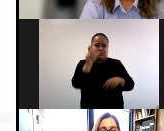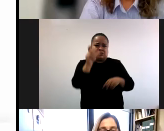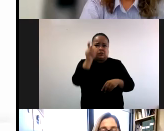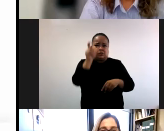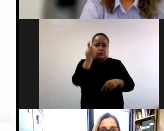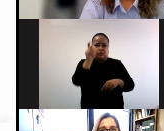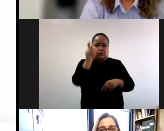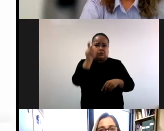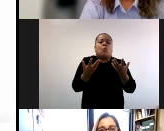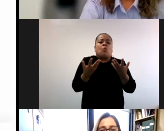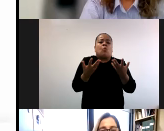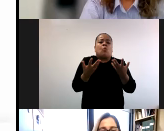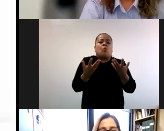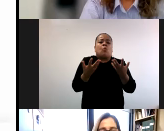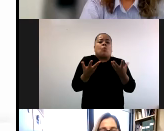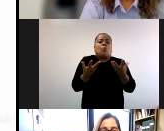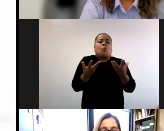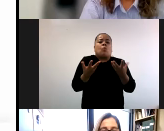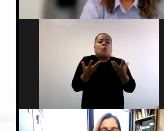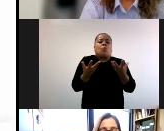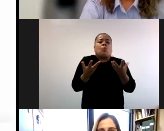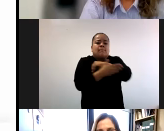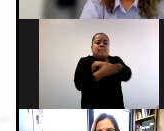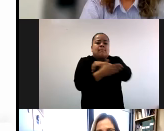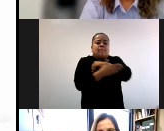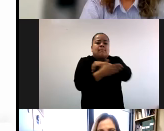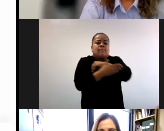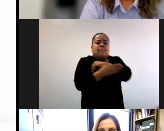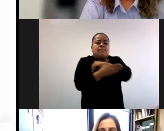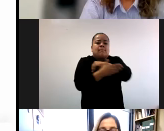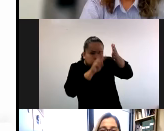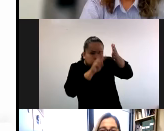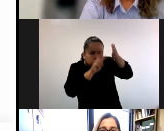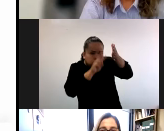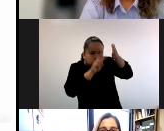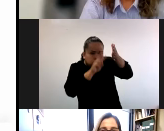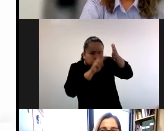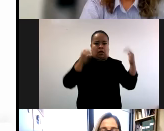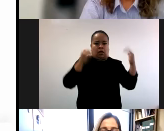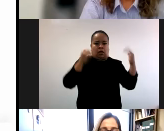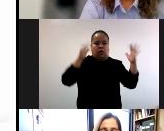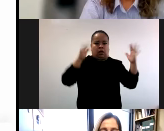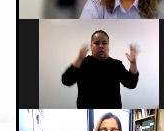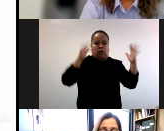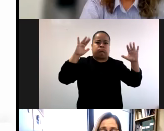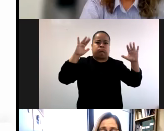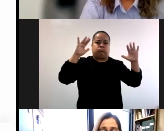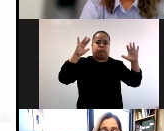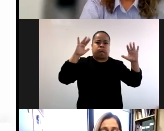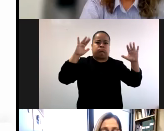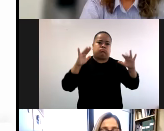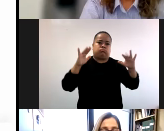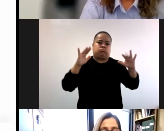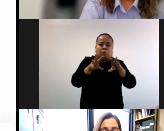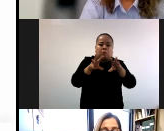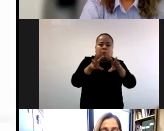acumulam maior número e quais são os países com uma taxa de notificação por 1 milhão de habitantes mais